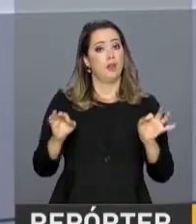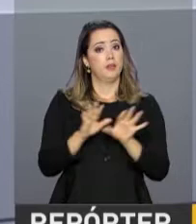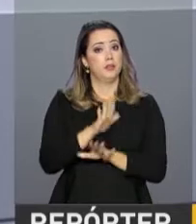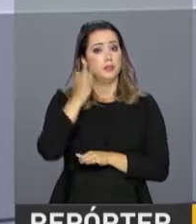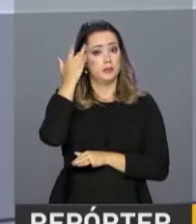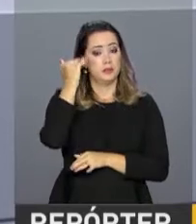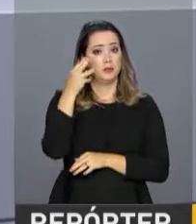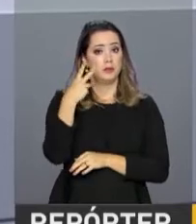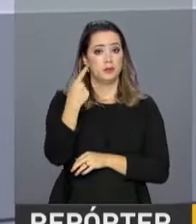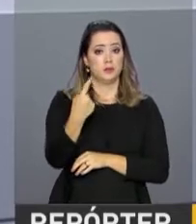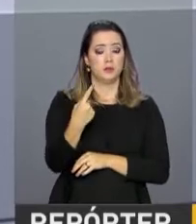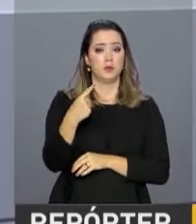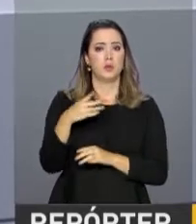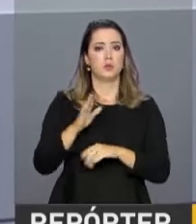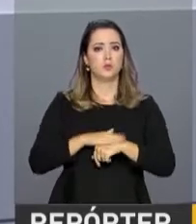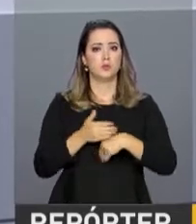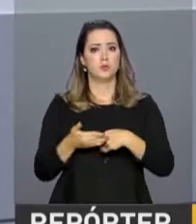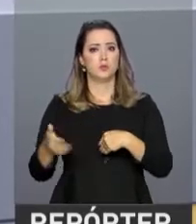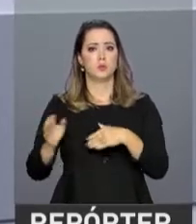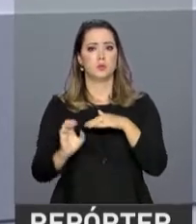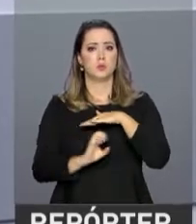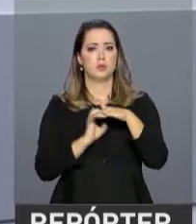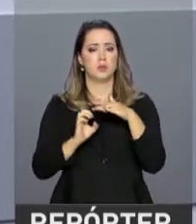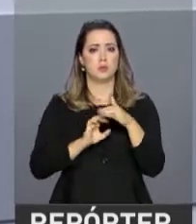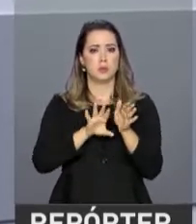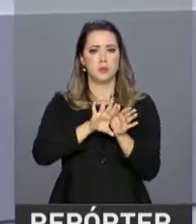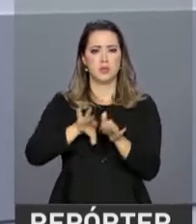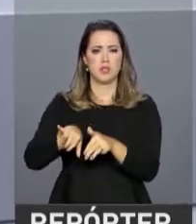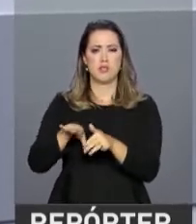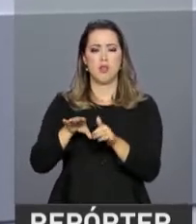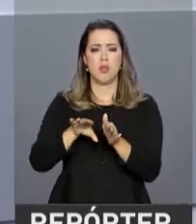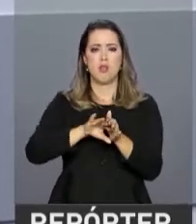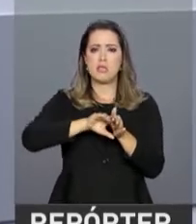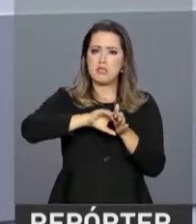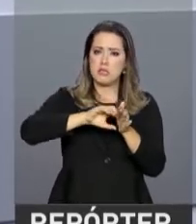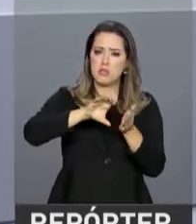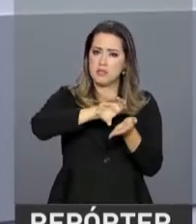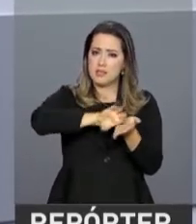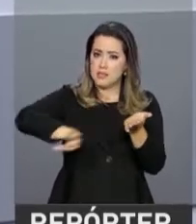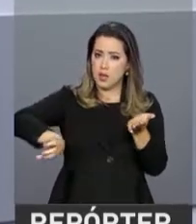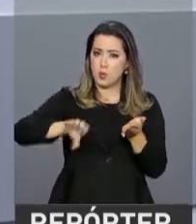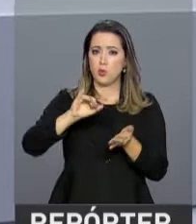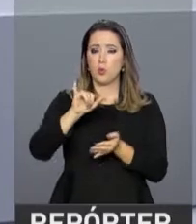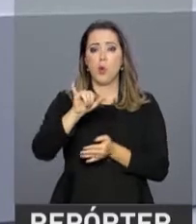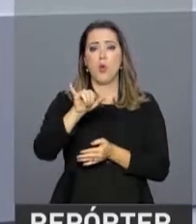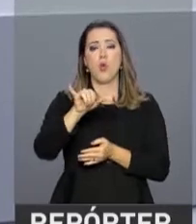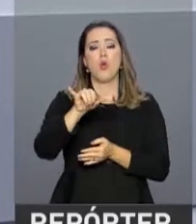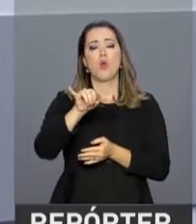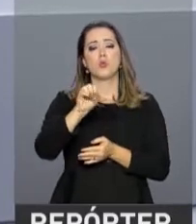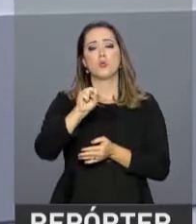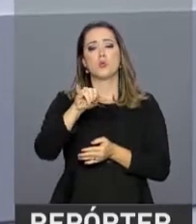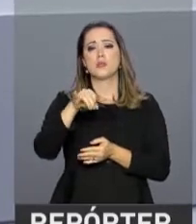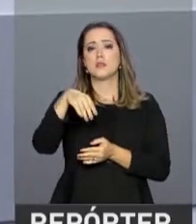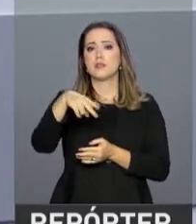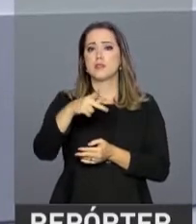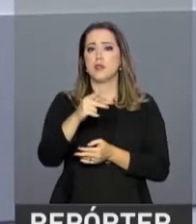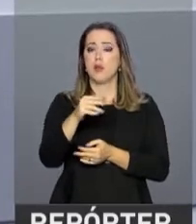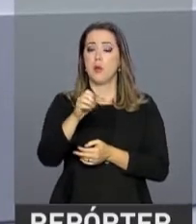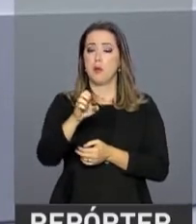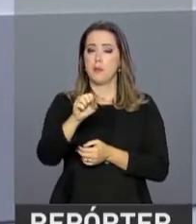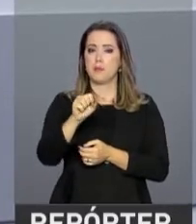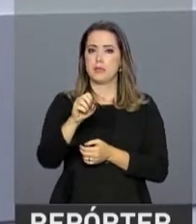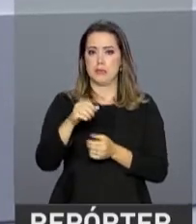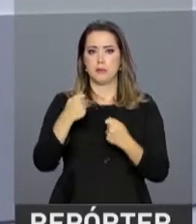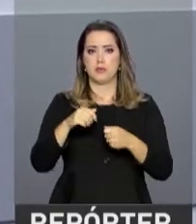dia 31, o prazo para empresas excluídas do Simples Nacional fazerem o recadastramento. É importante respeitar esse prazo